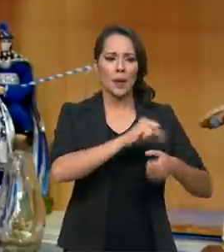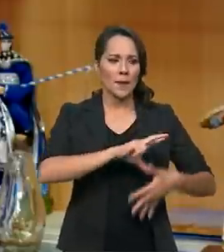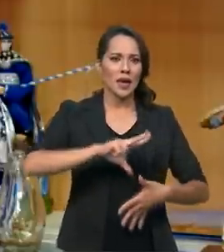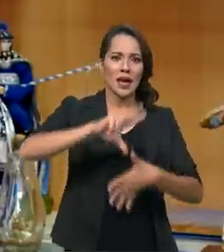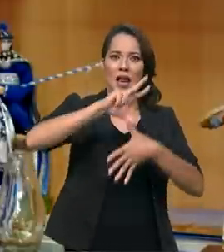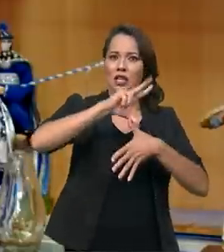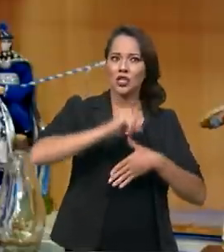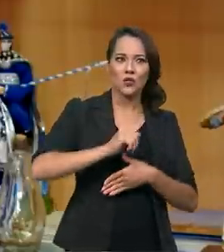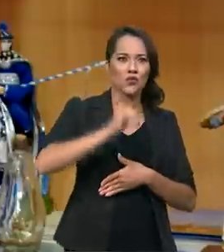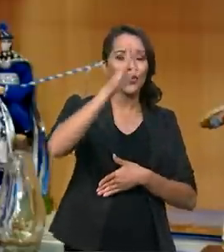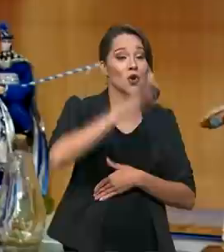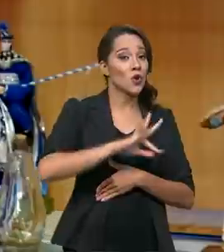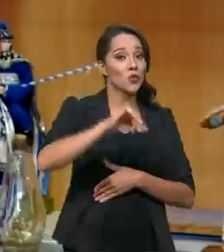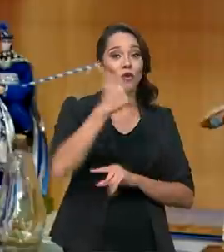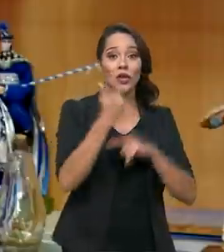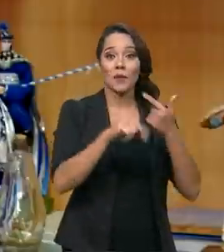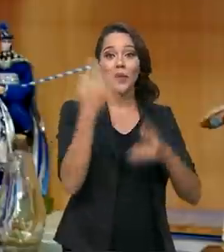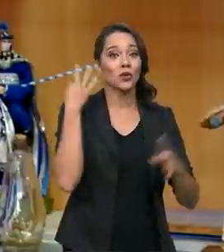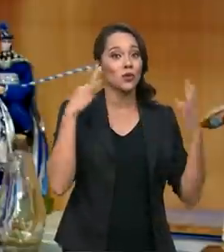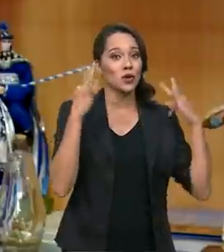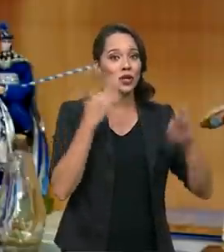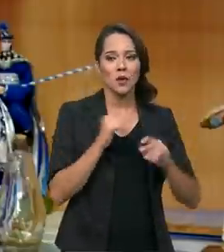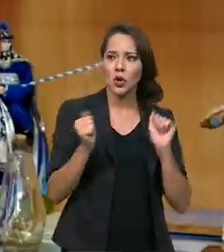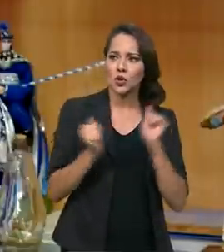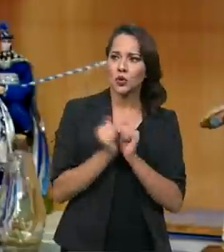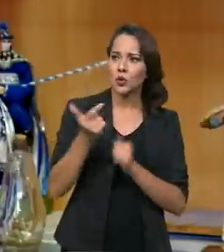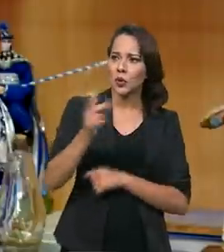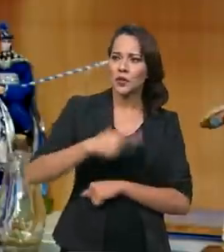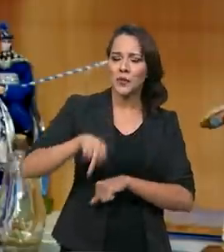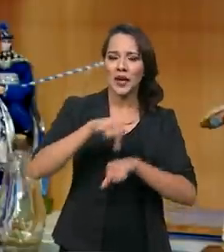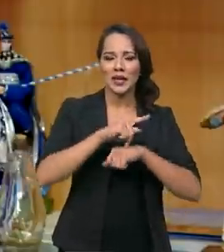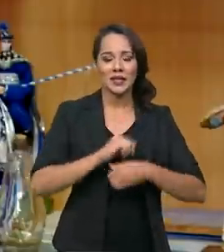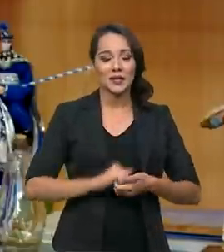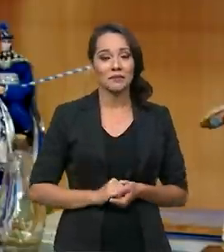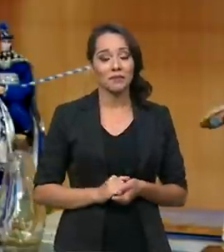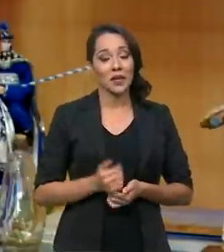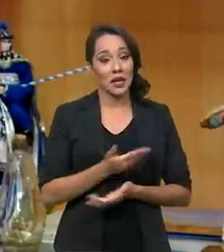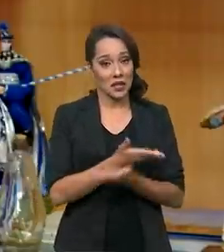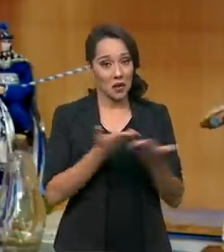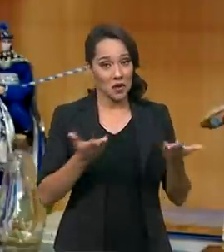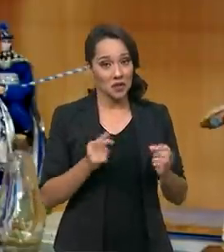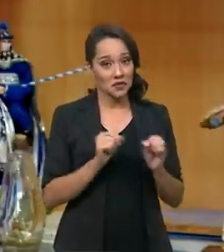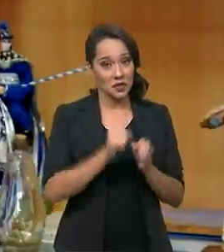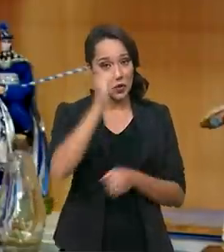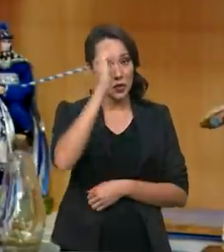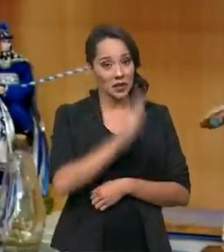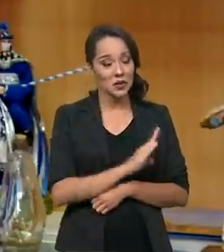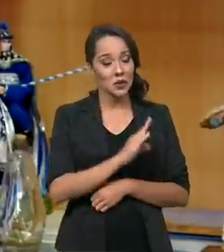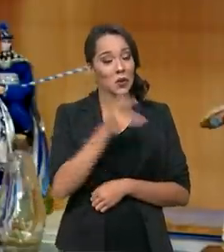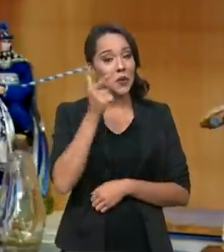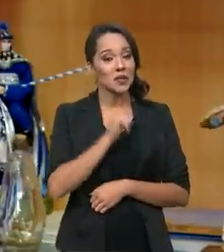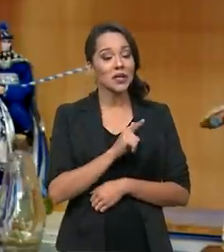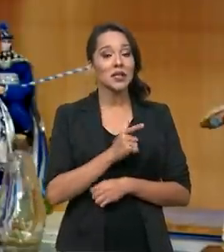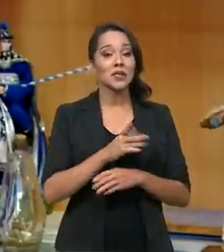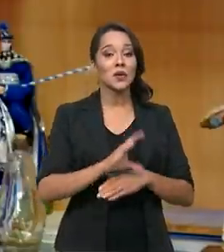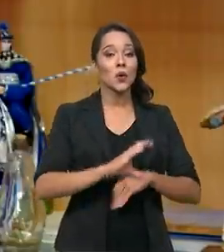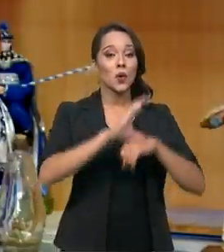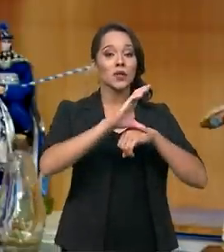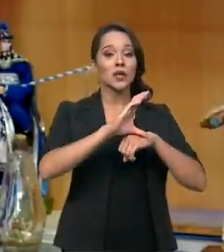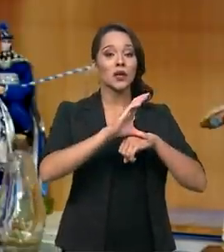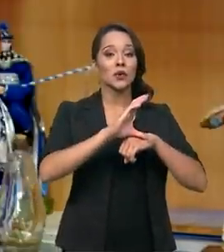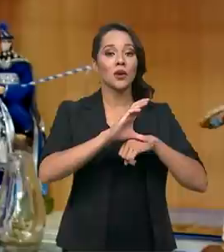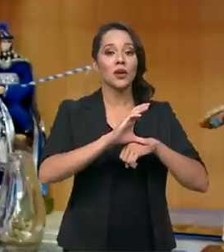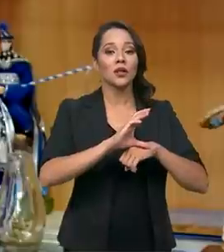América Latina como um todo o emprego do tudinho quando bota junto com outros países então isso daí fez com que o Brasil entrasse no conselho executivo